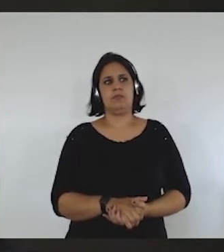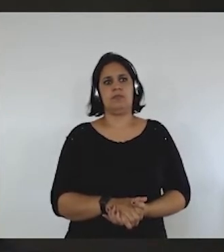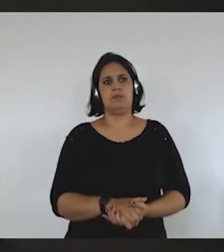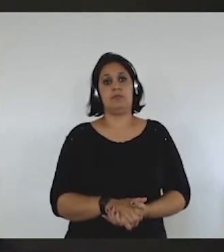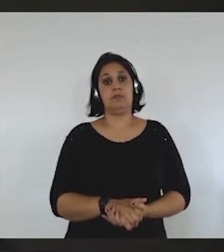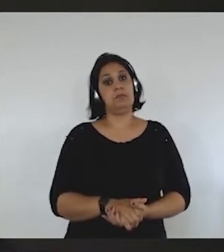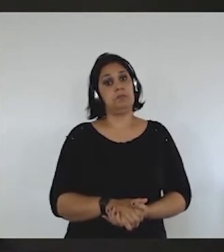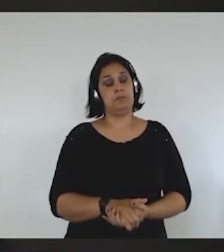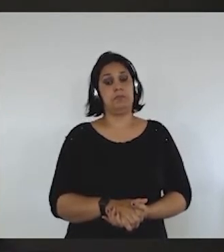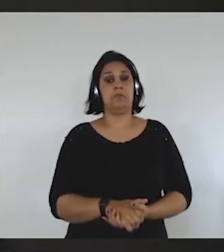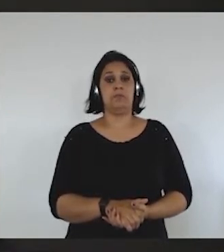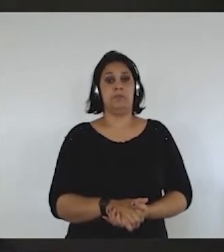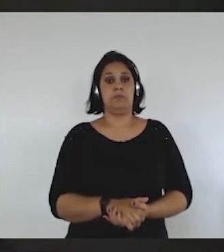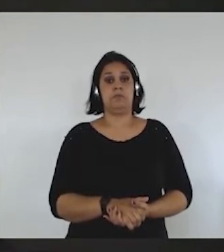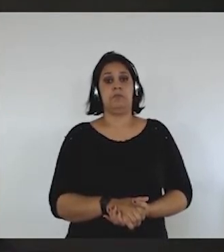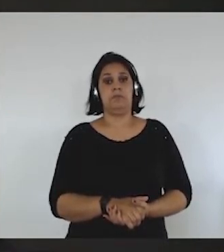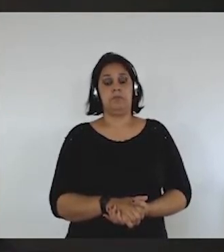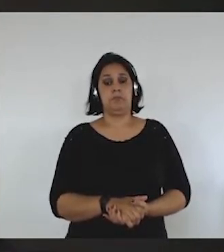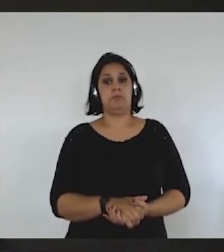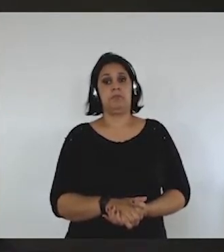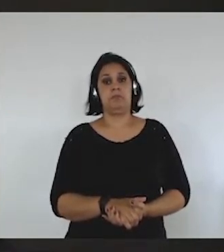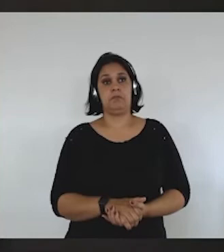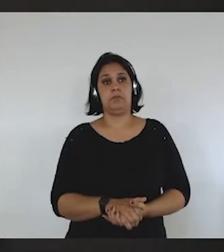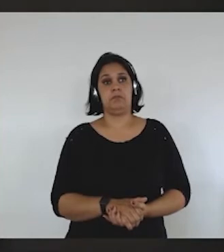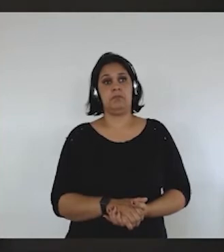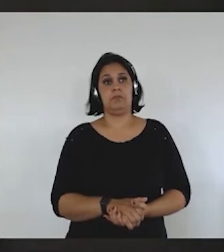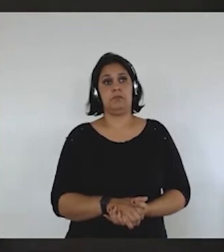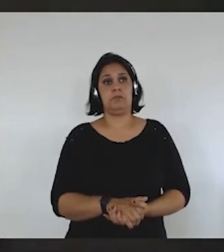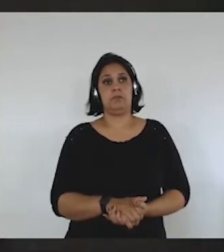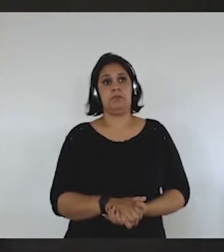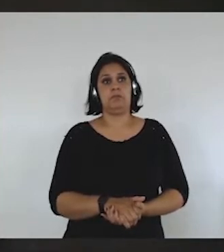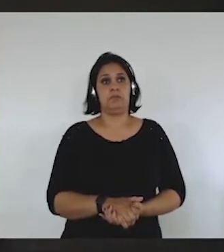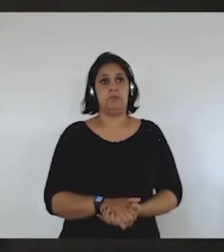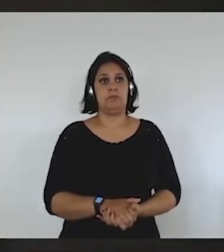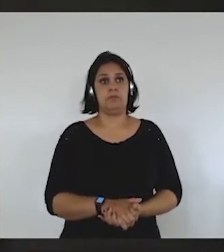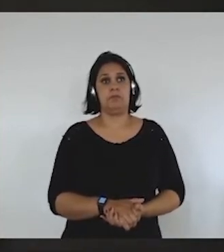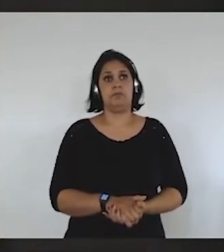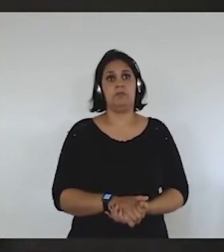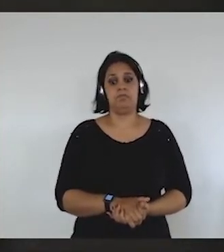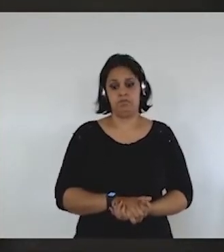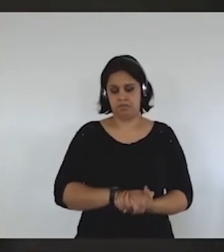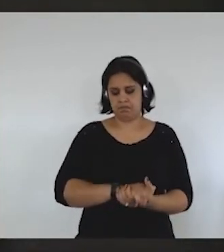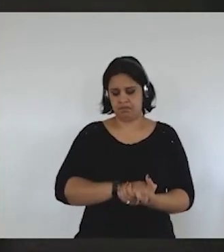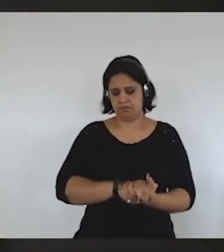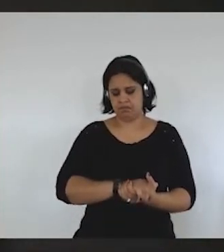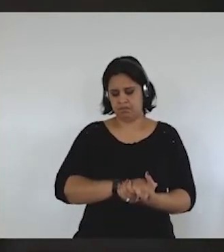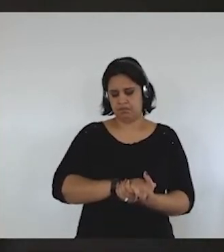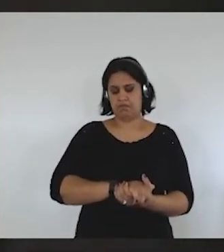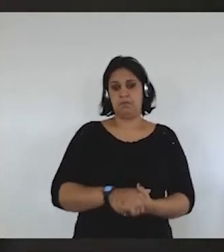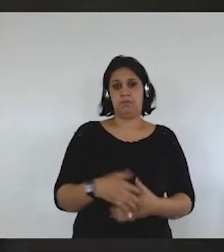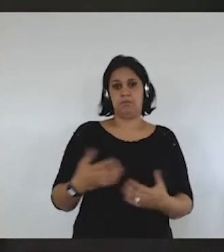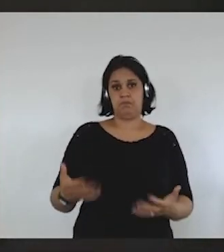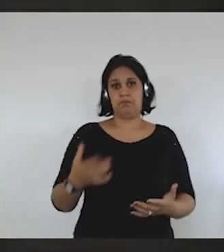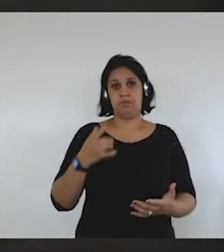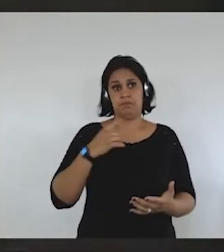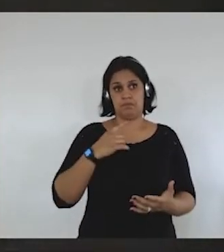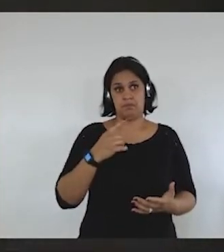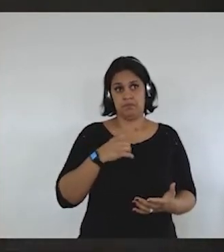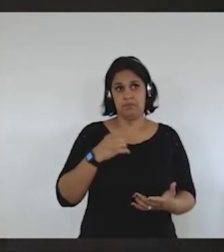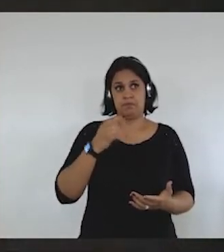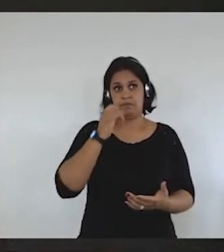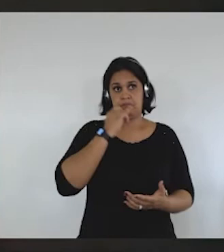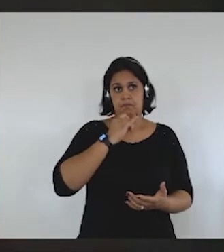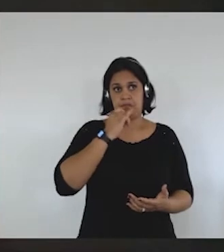Pois bem, acho que os exemplos até aqui foram do HC, do Mercosul,